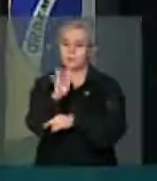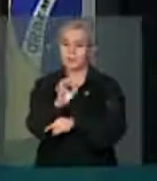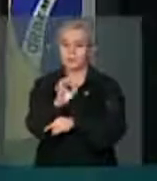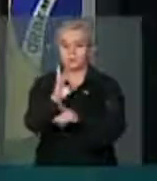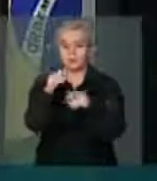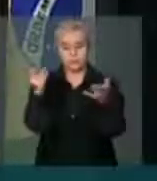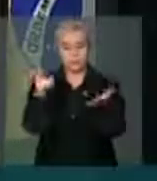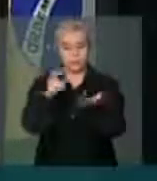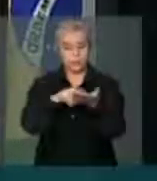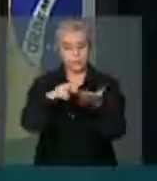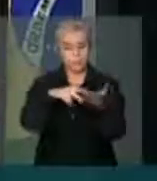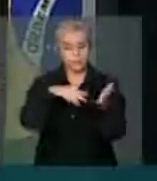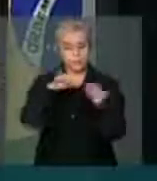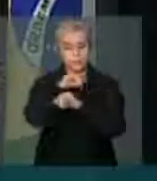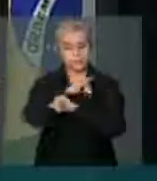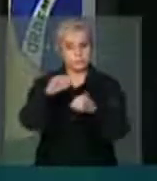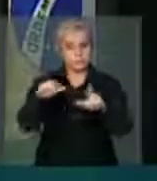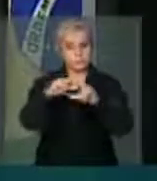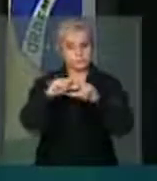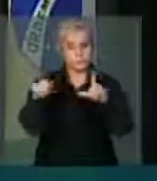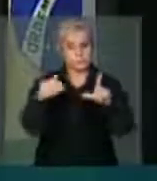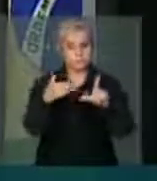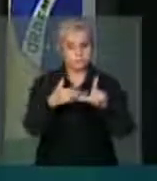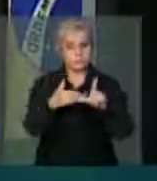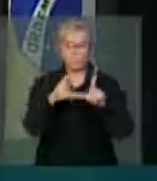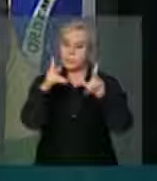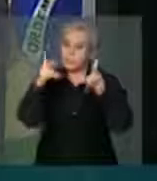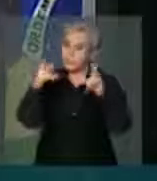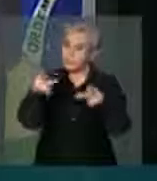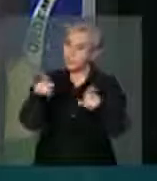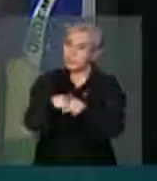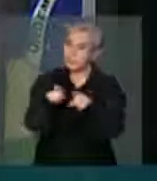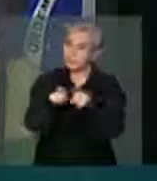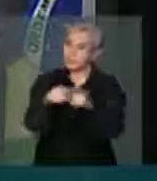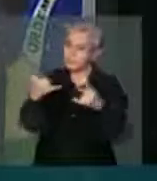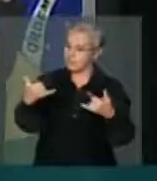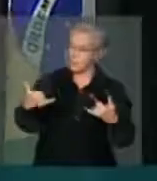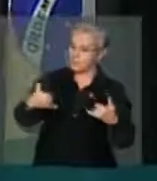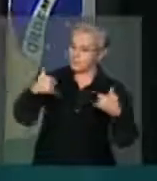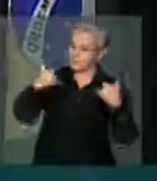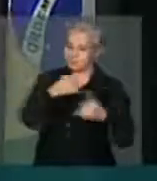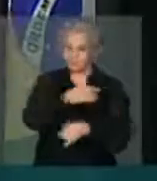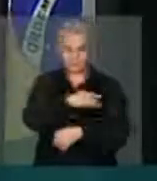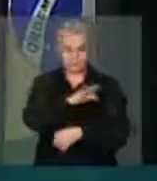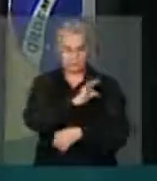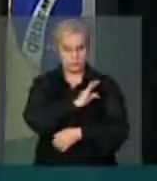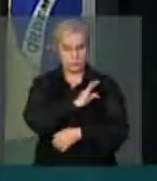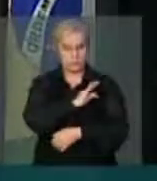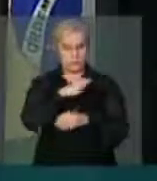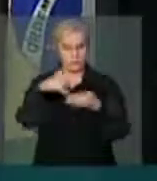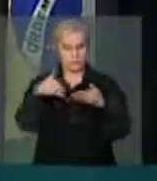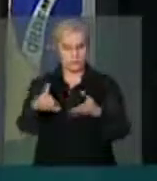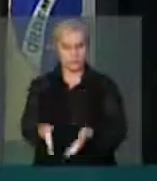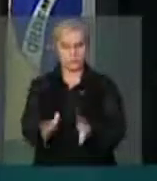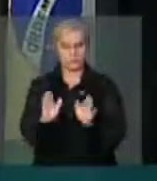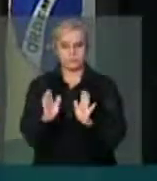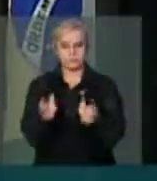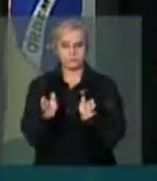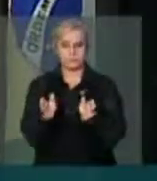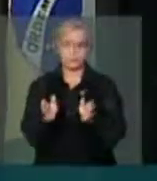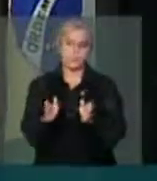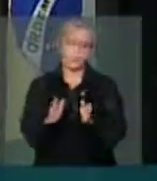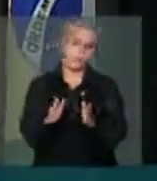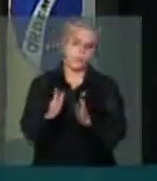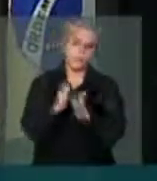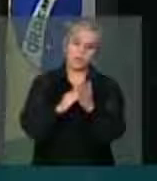hoje no Palácio do Planalto. Da mesma forma que no aniversário do PT participou, todos